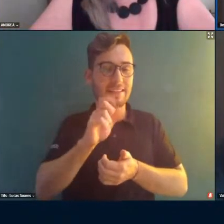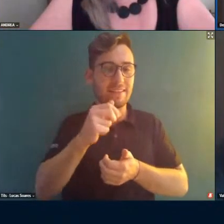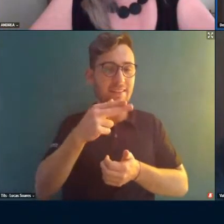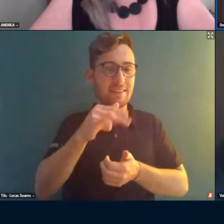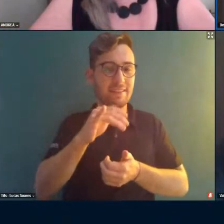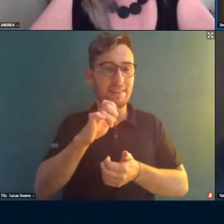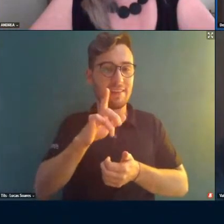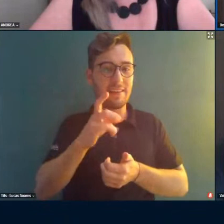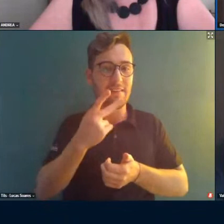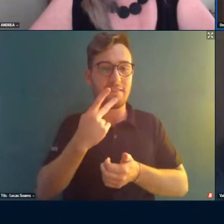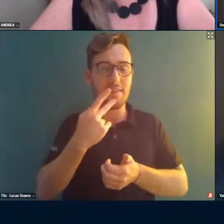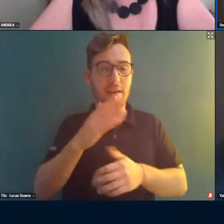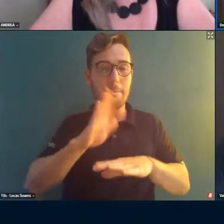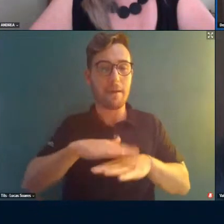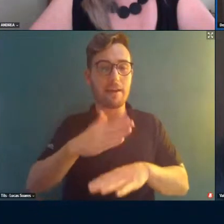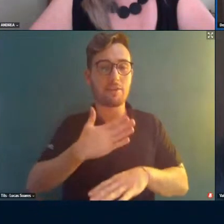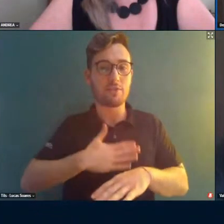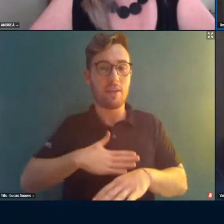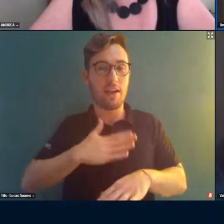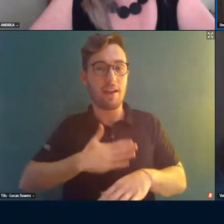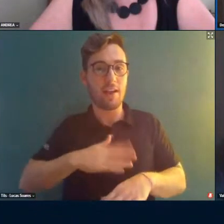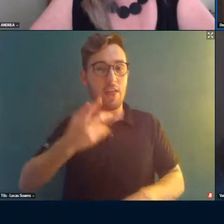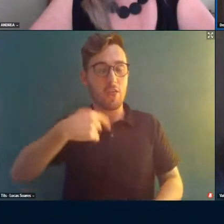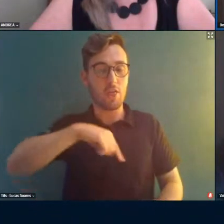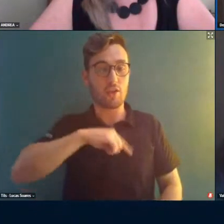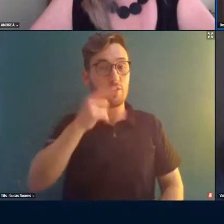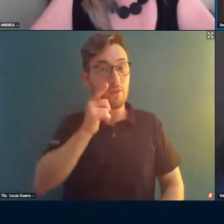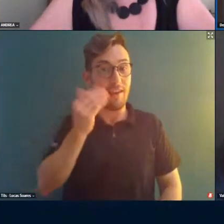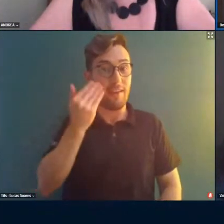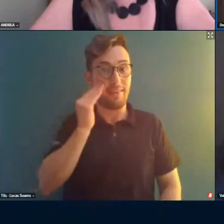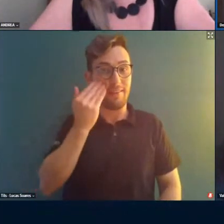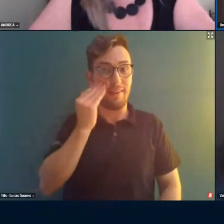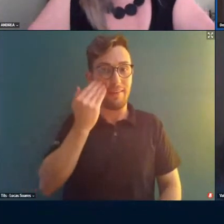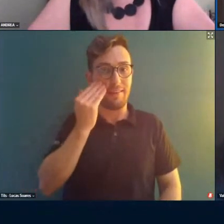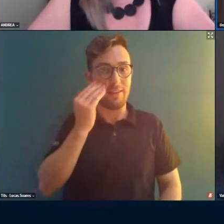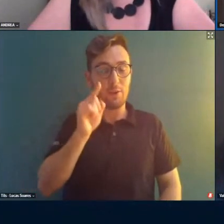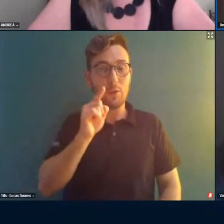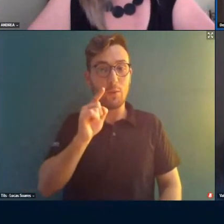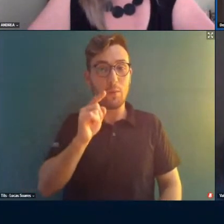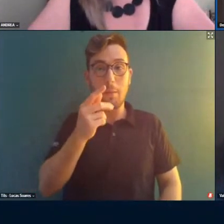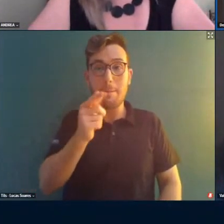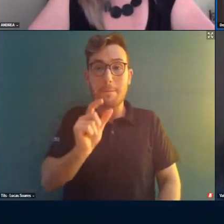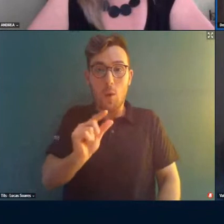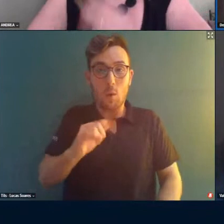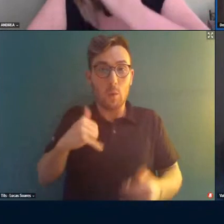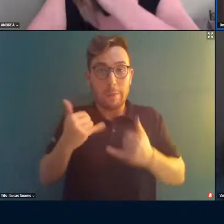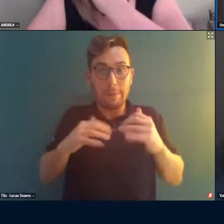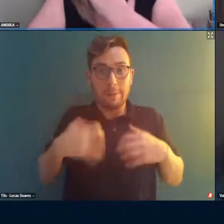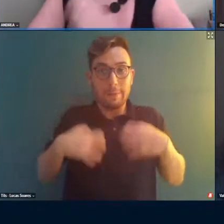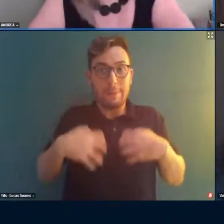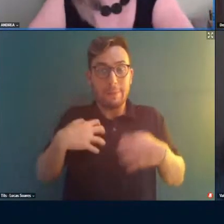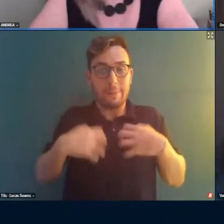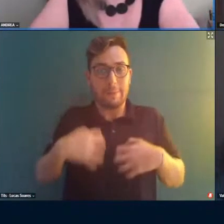tá devagar, bem, apesar dos cortes, eu acho que a gente vai conseguir te entender. Tu é meio elétrica, né?